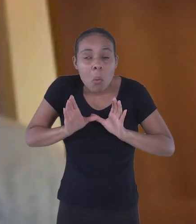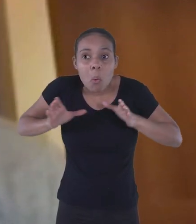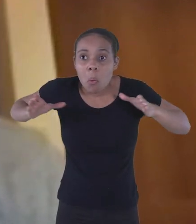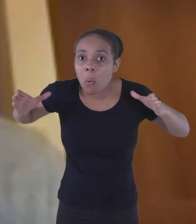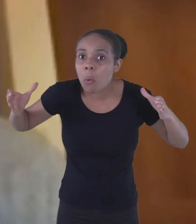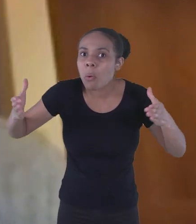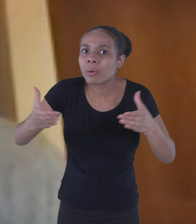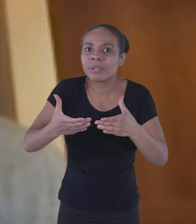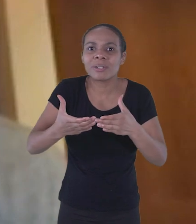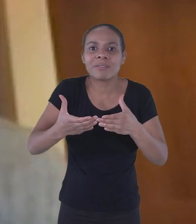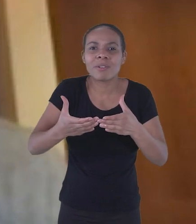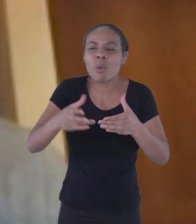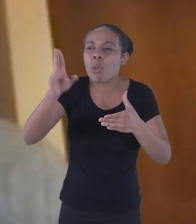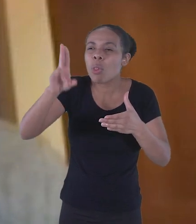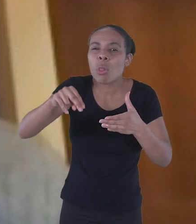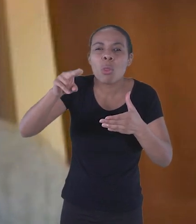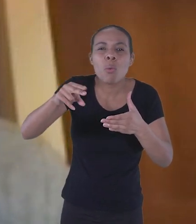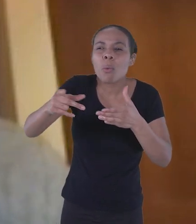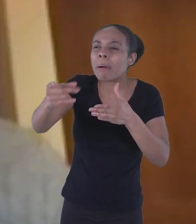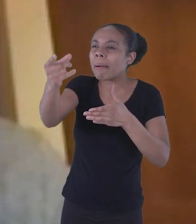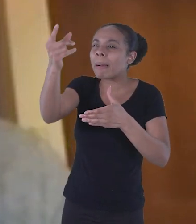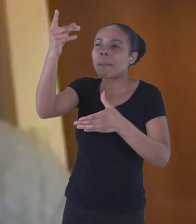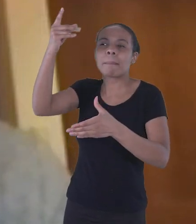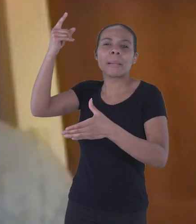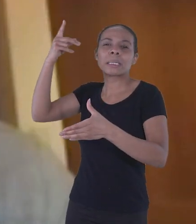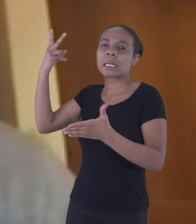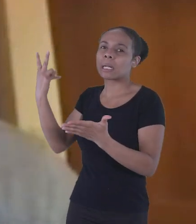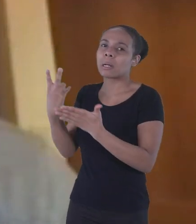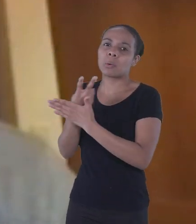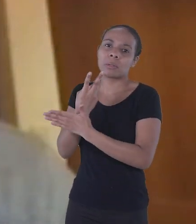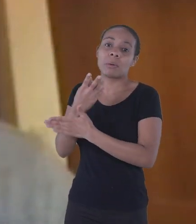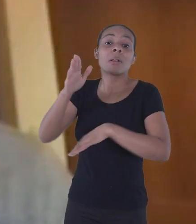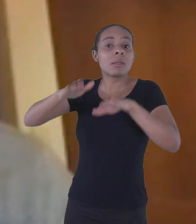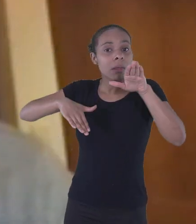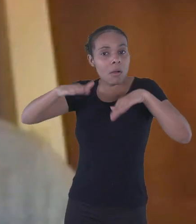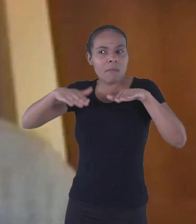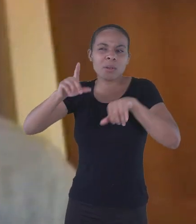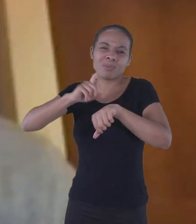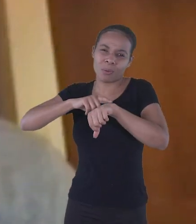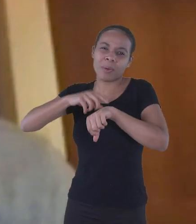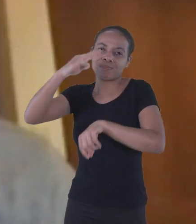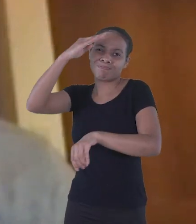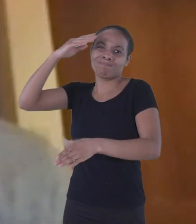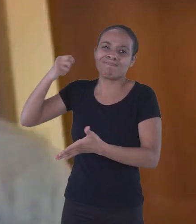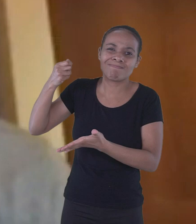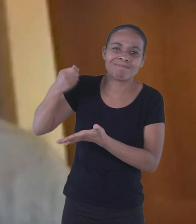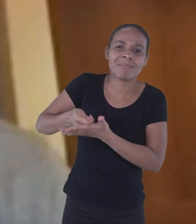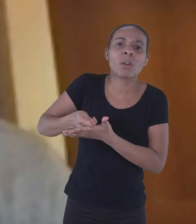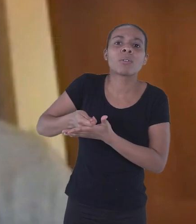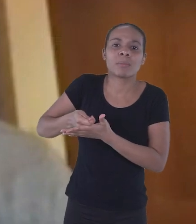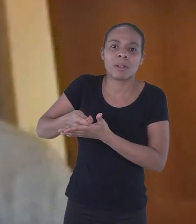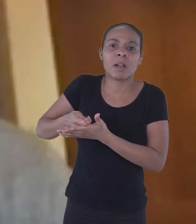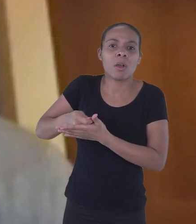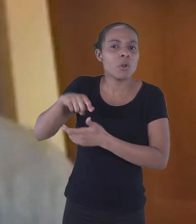vivemos, talvez, ou vivemos na ditadura militar, e depois achamos que